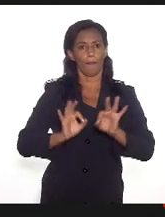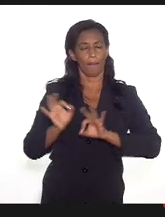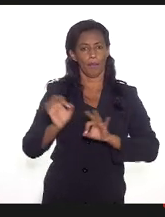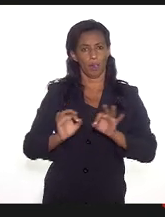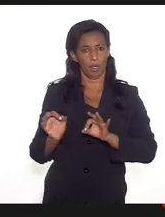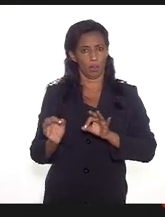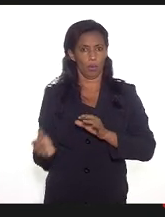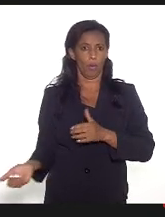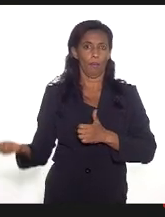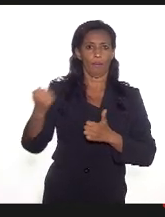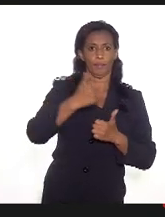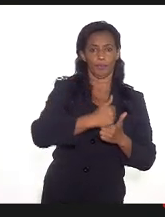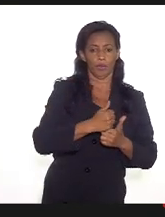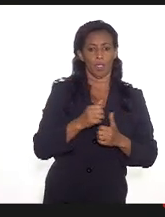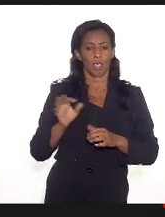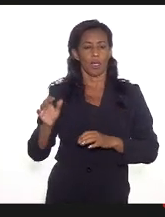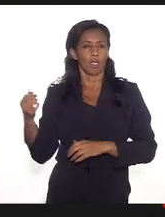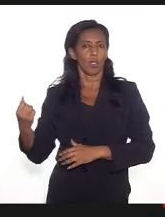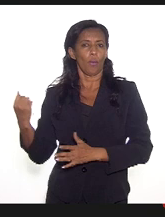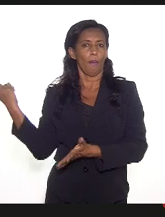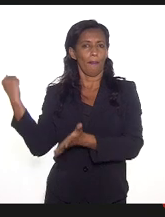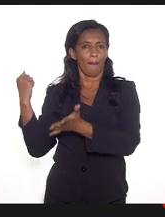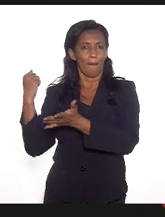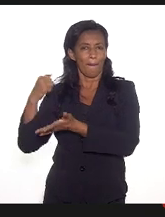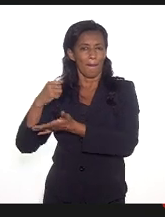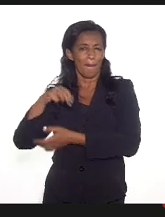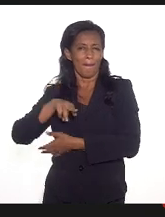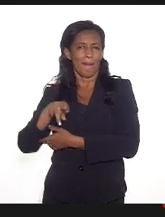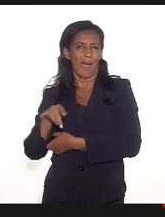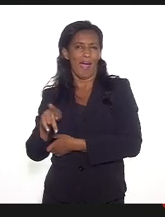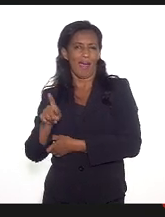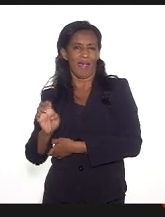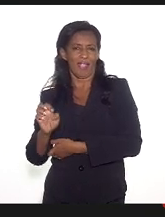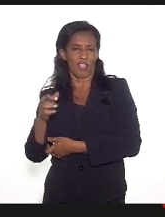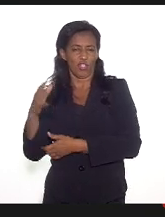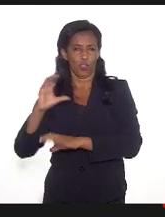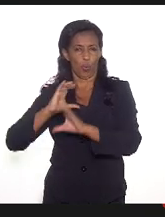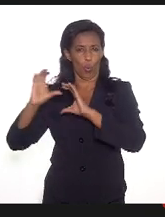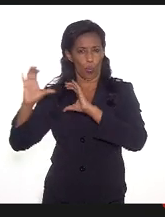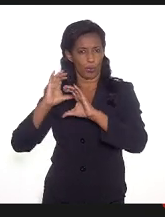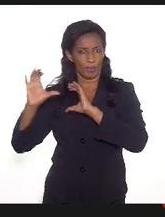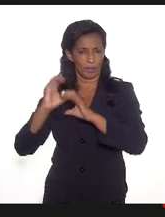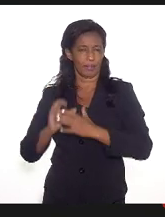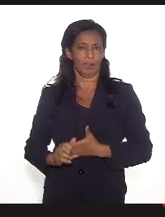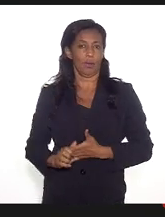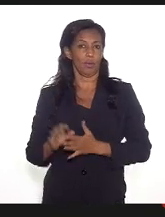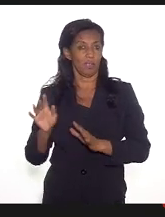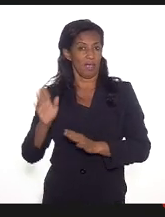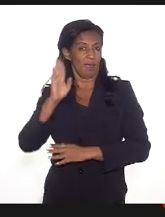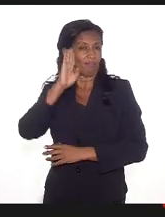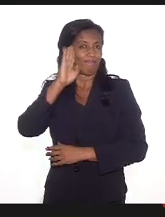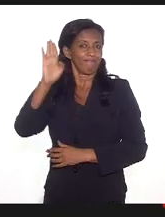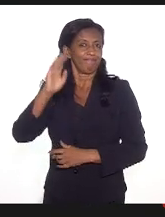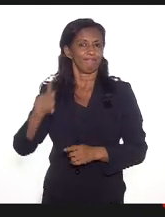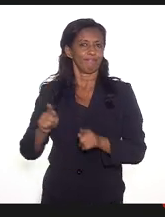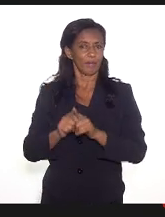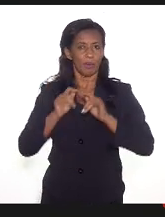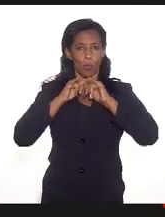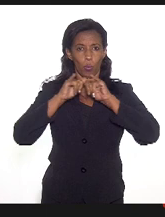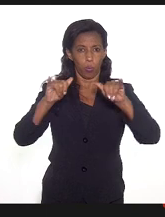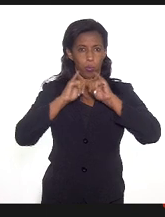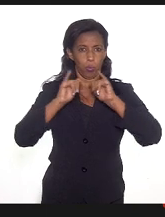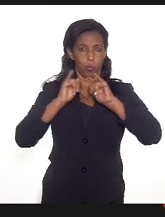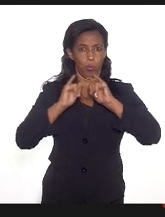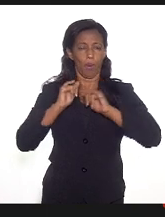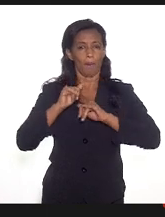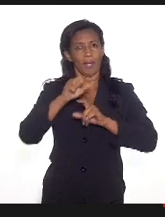o cluster e um plano de marketing, porque de comunicação, de marketing e comunicação, porque é fundamental a divulgação para